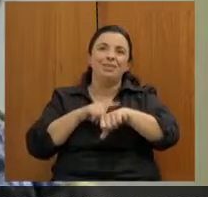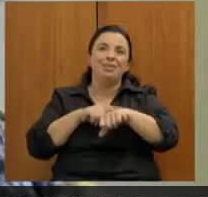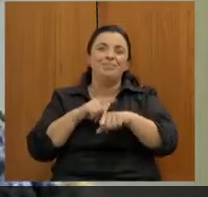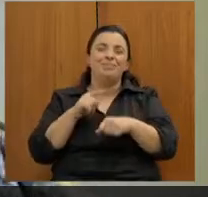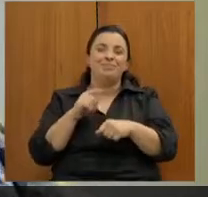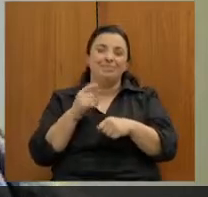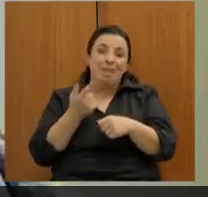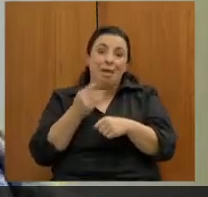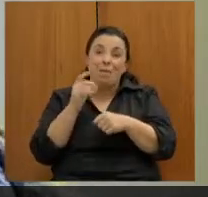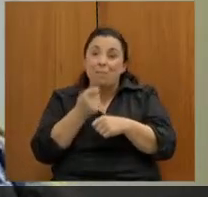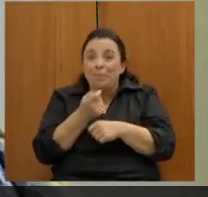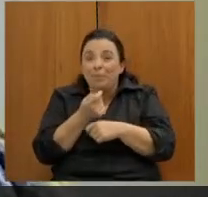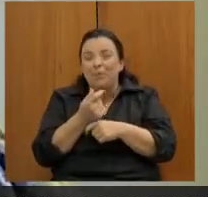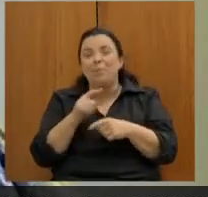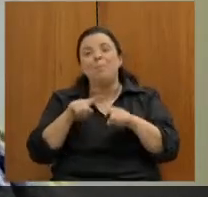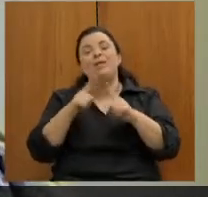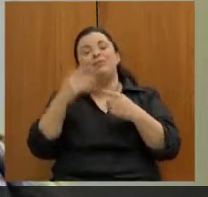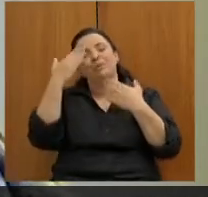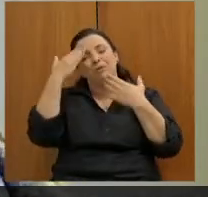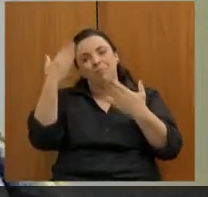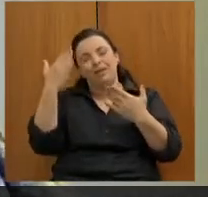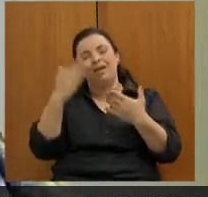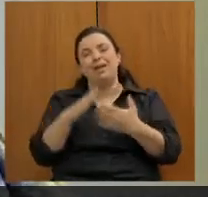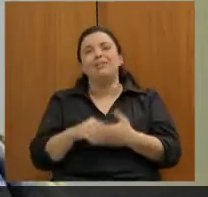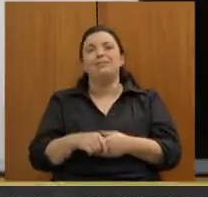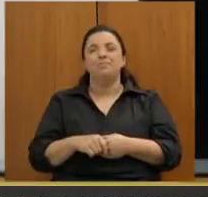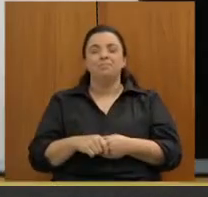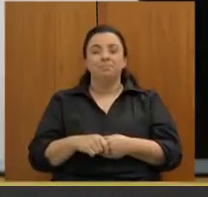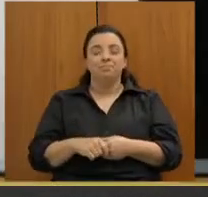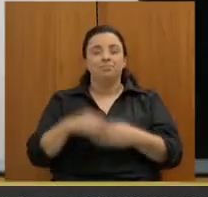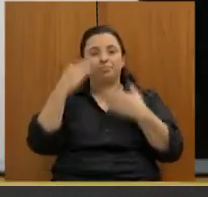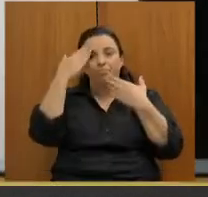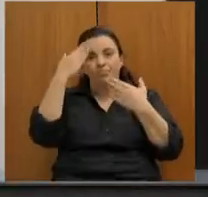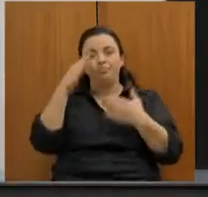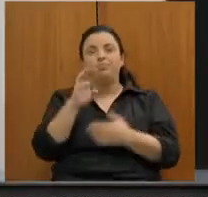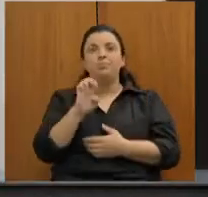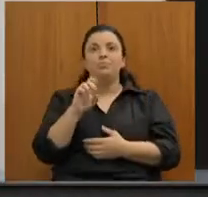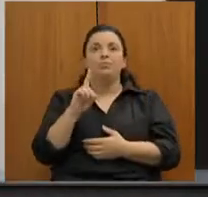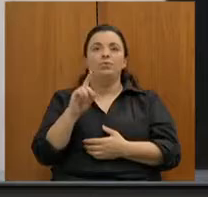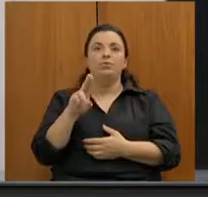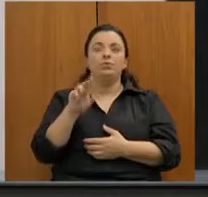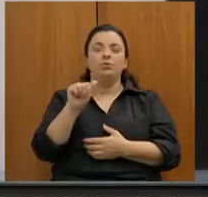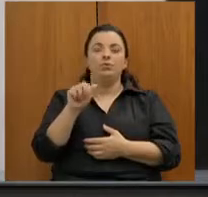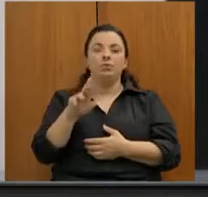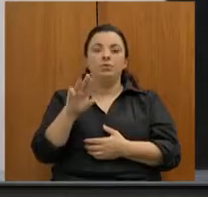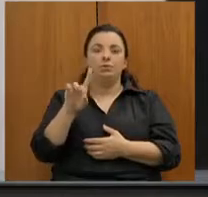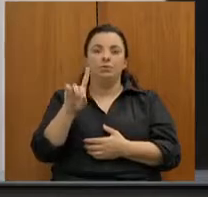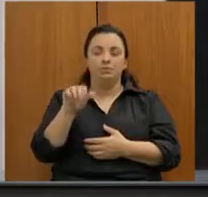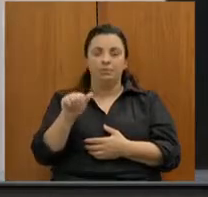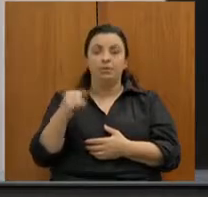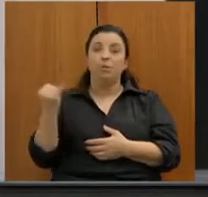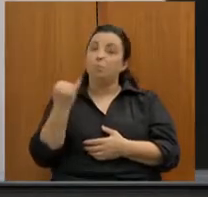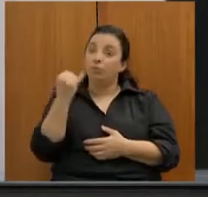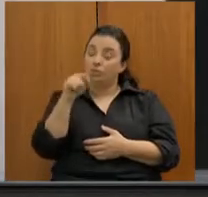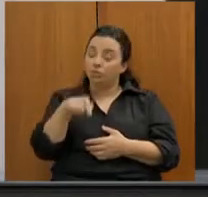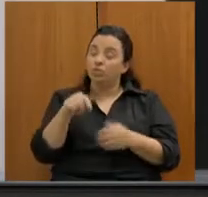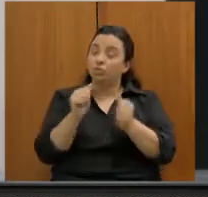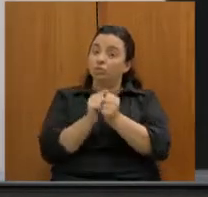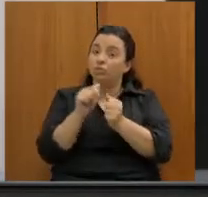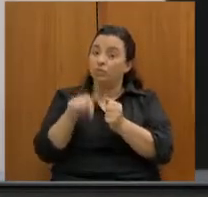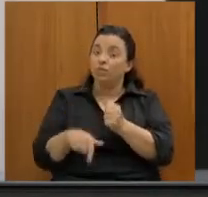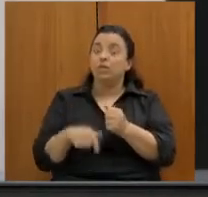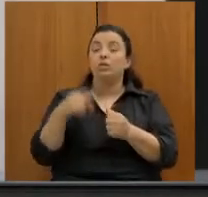ser falado mas obrigada pelo espaço Muito obrigado a Eduarda importante tê-lo aqui conosco trazendo a experiência